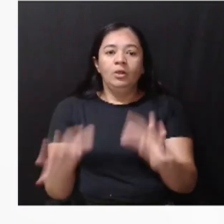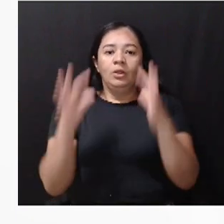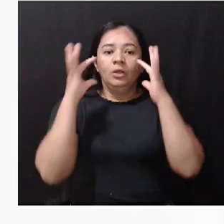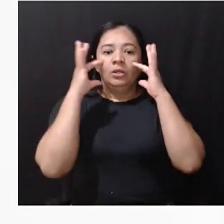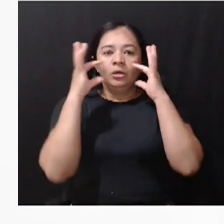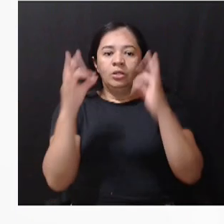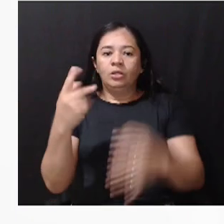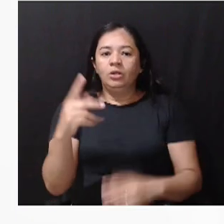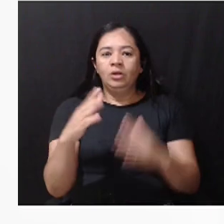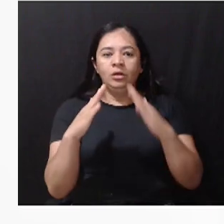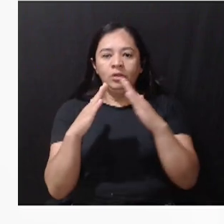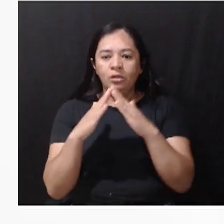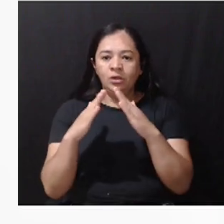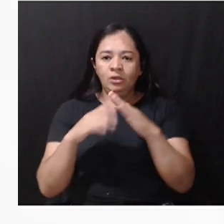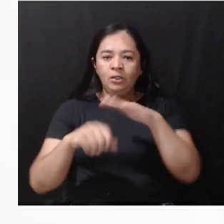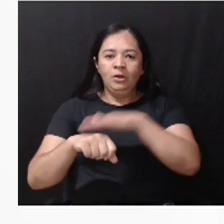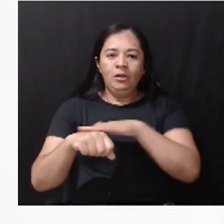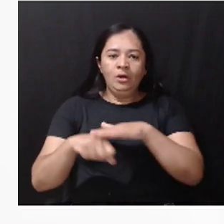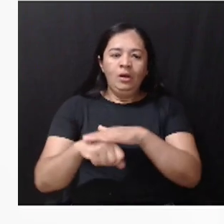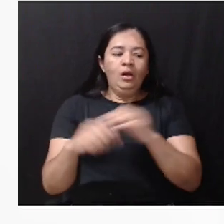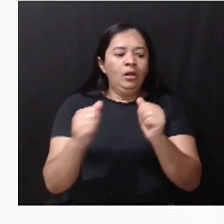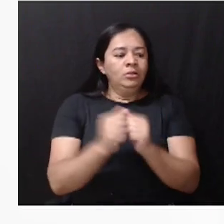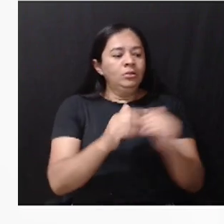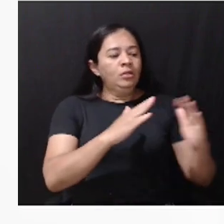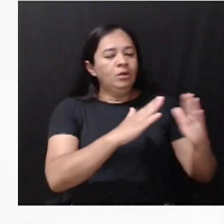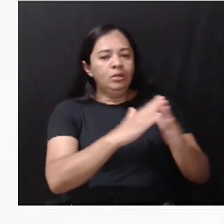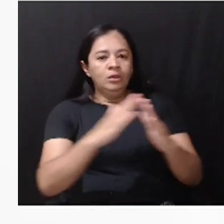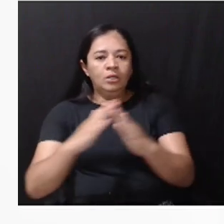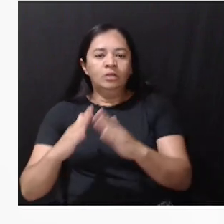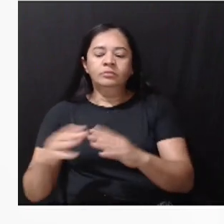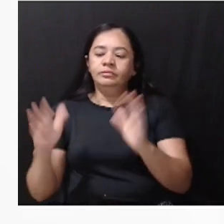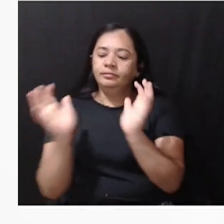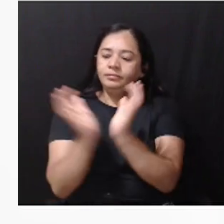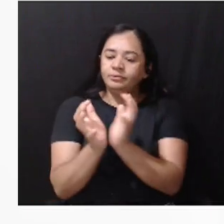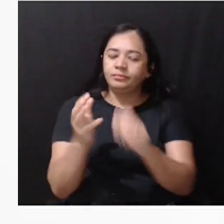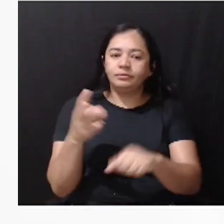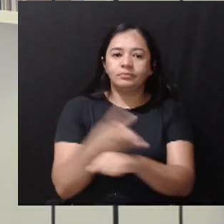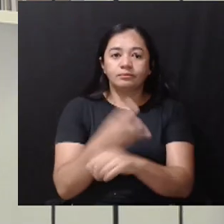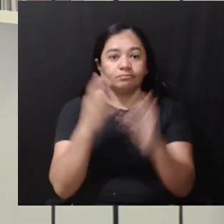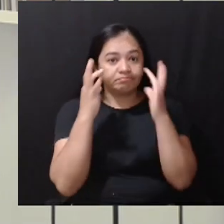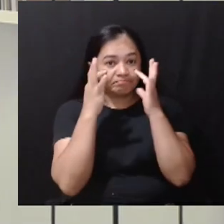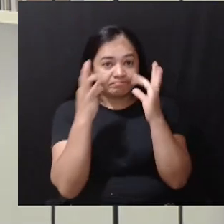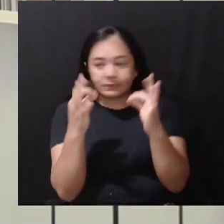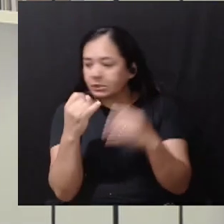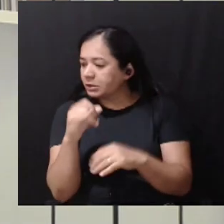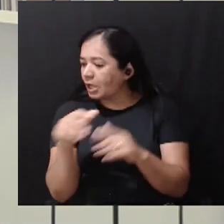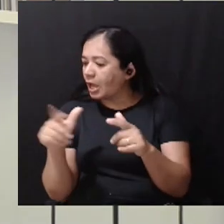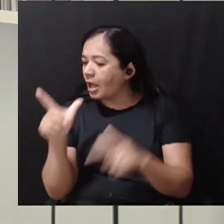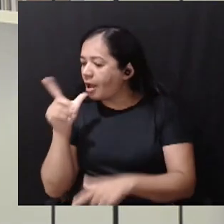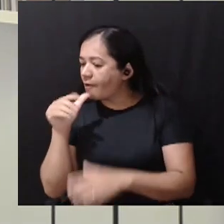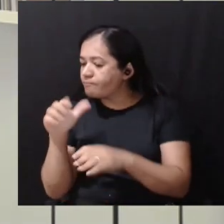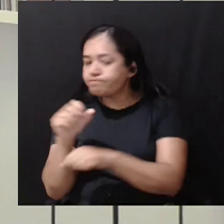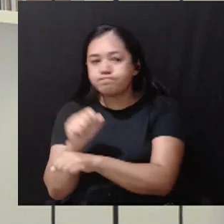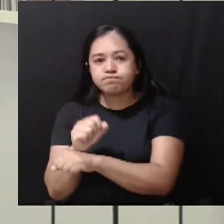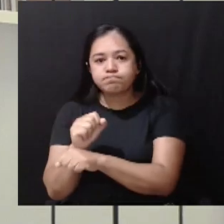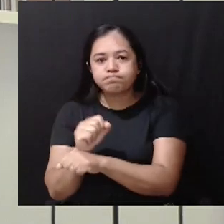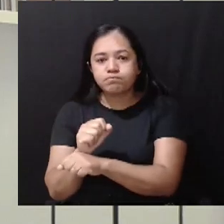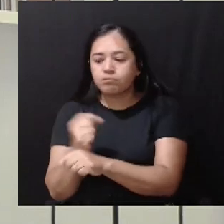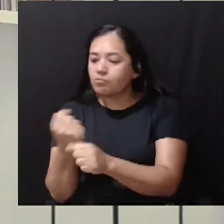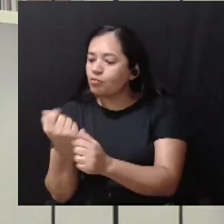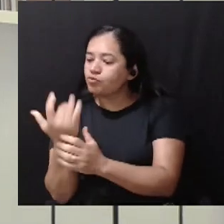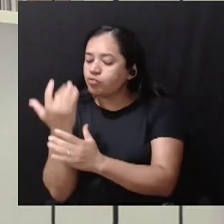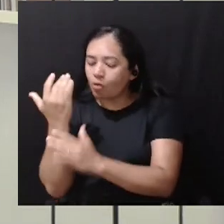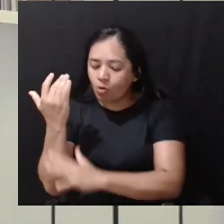residência, conversar com o vizinho, grupo de WhatsApp, olhar se não tem água parada em vaso de planta, em